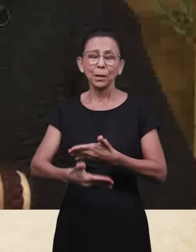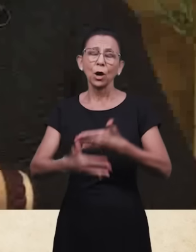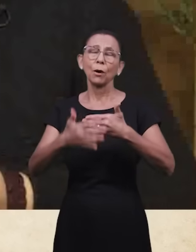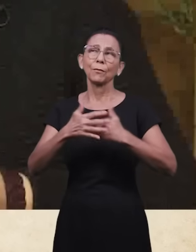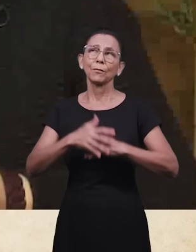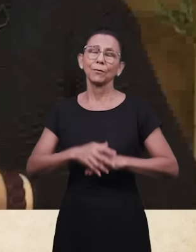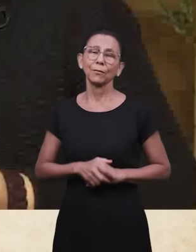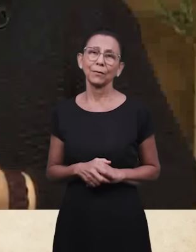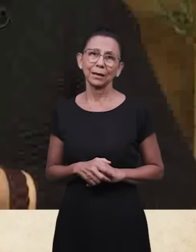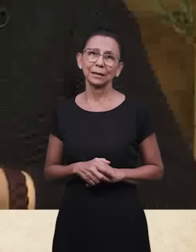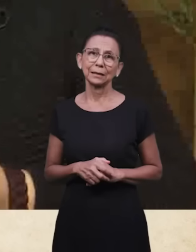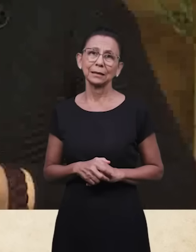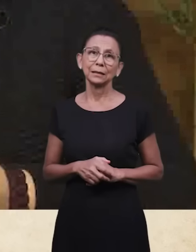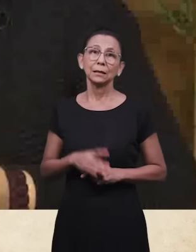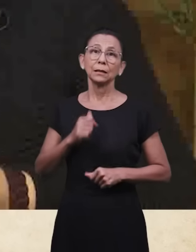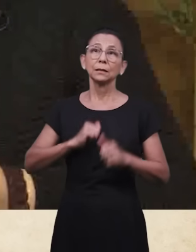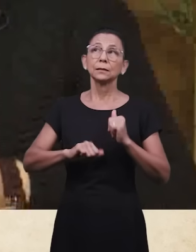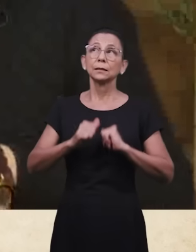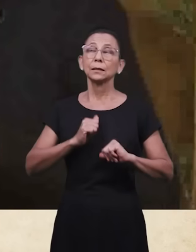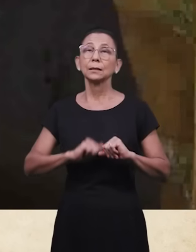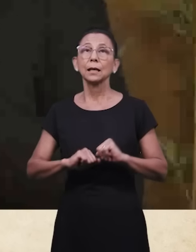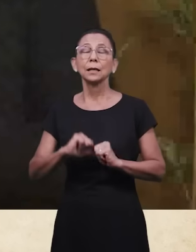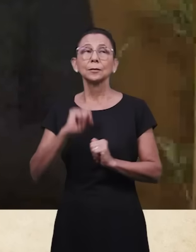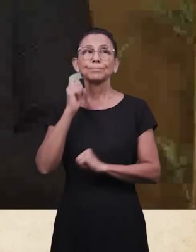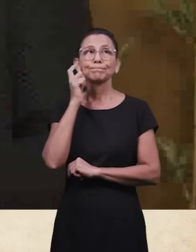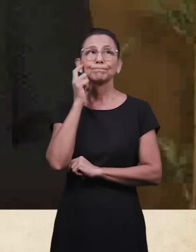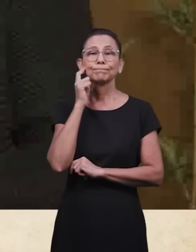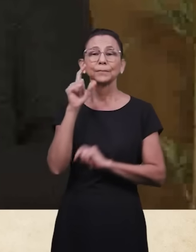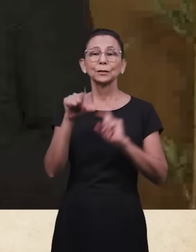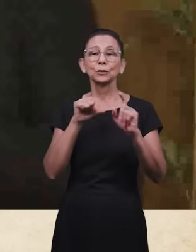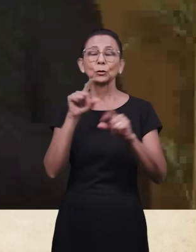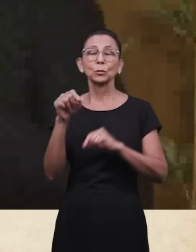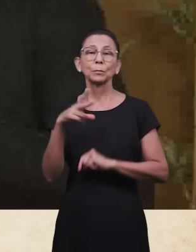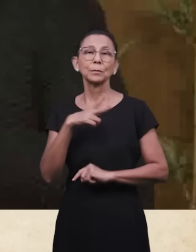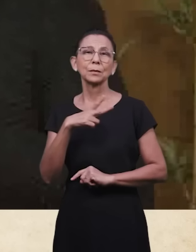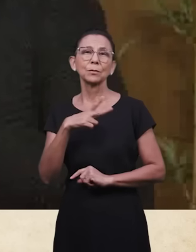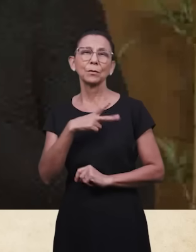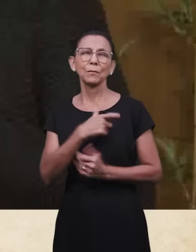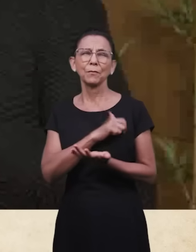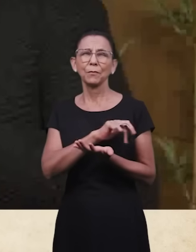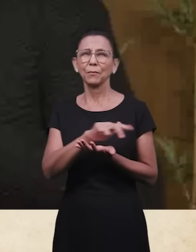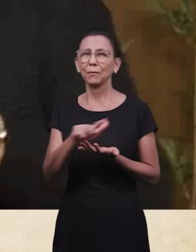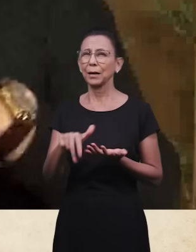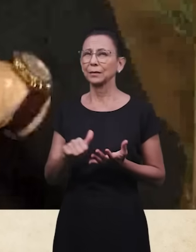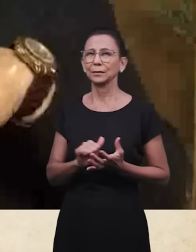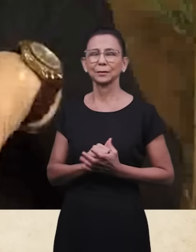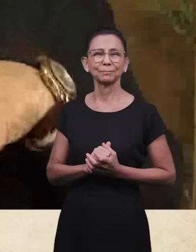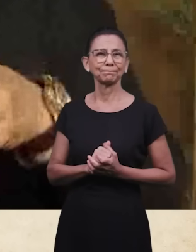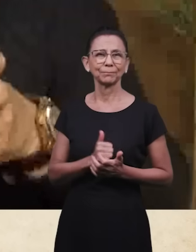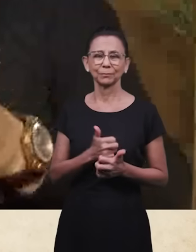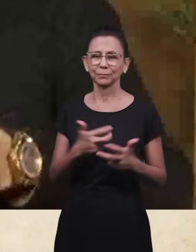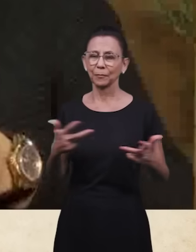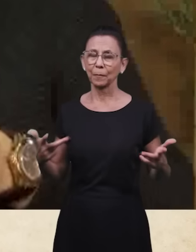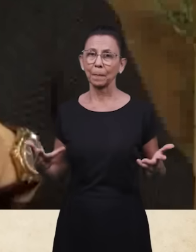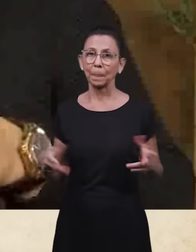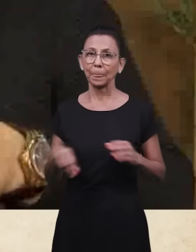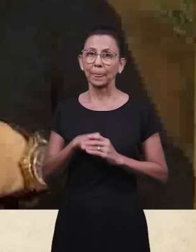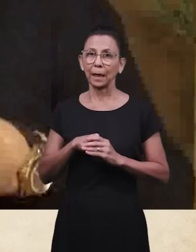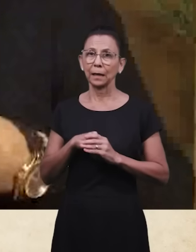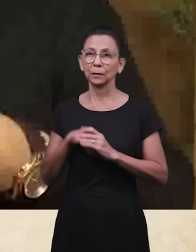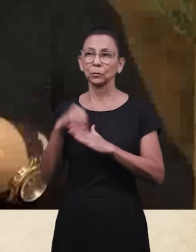Gerar expectativas em relação à escolha da vida pessoal. Então, são vários